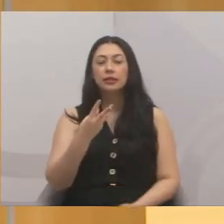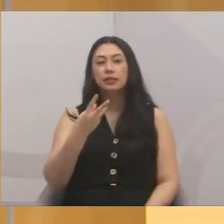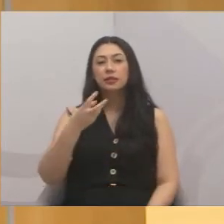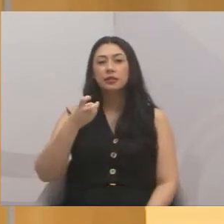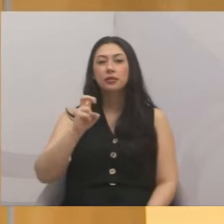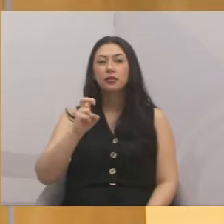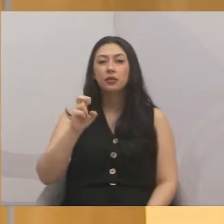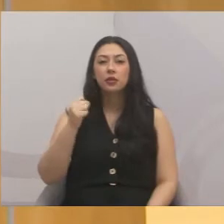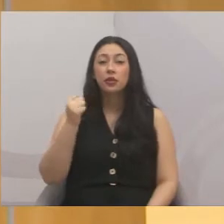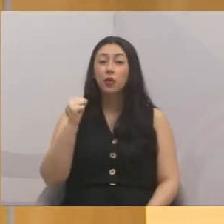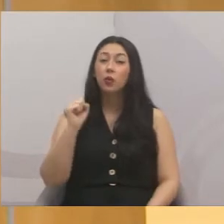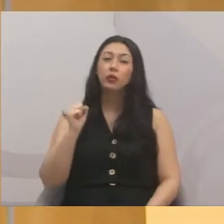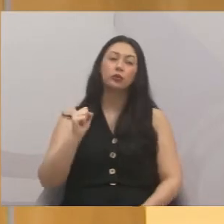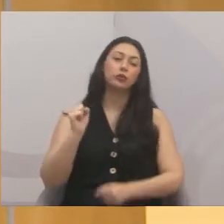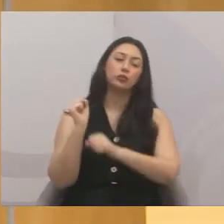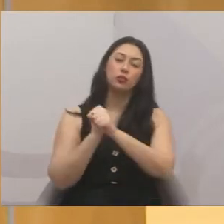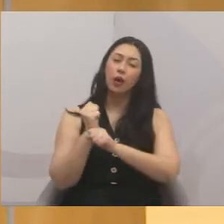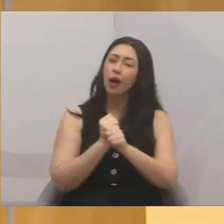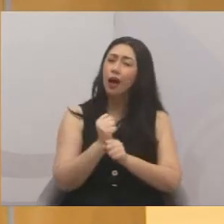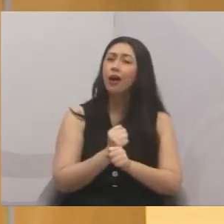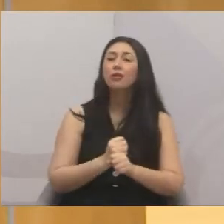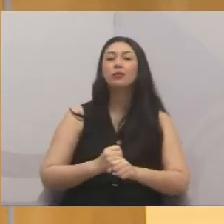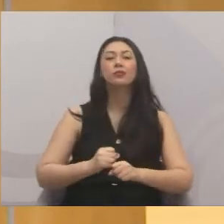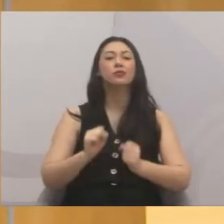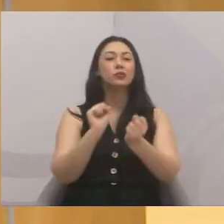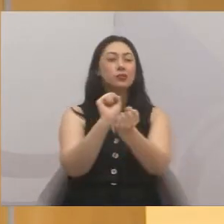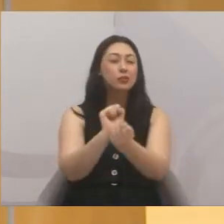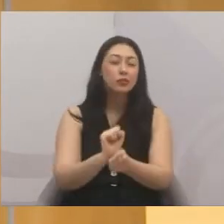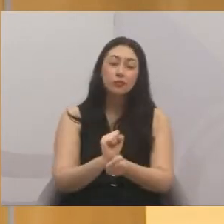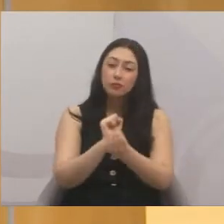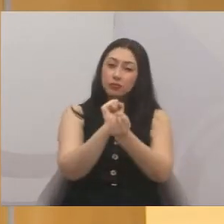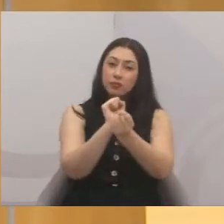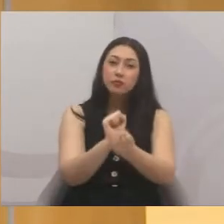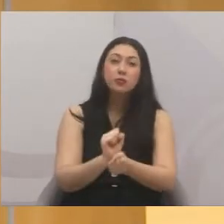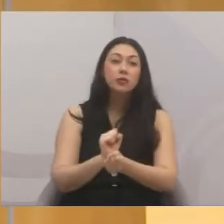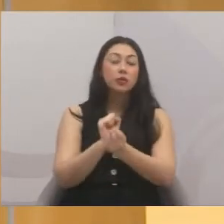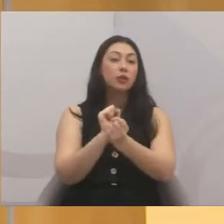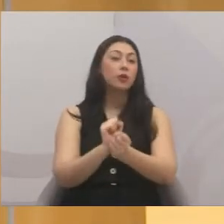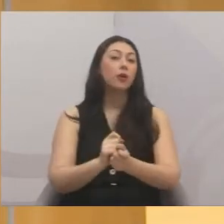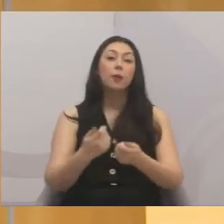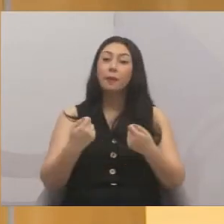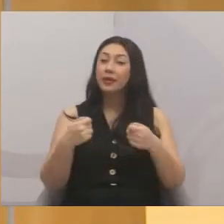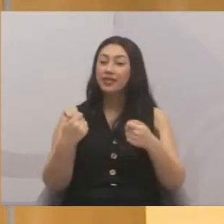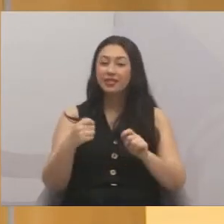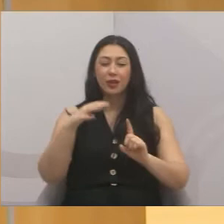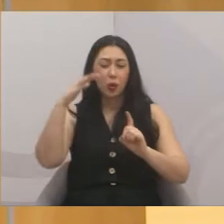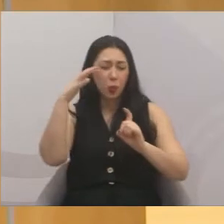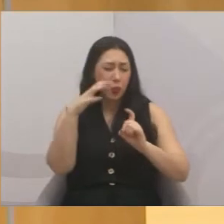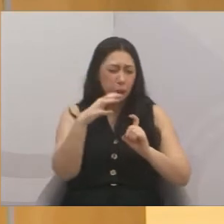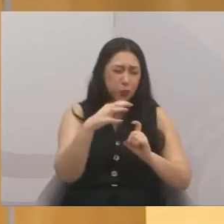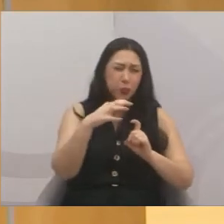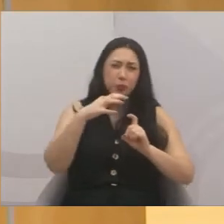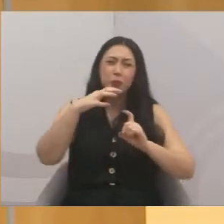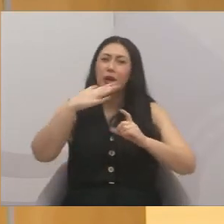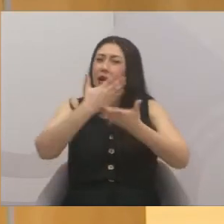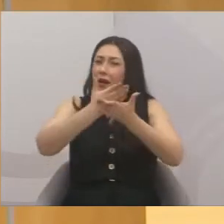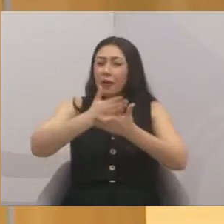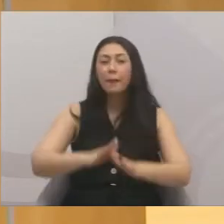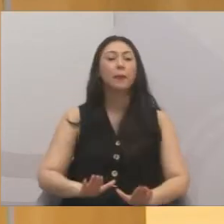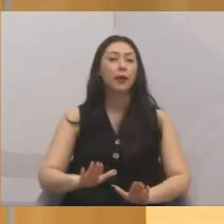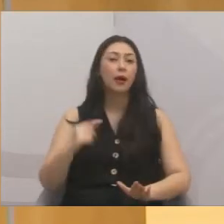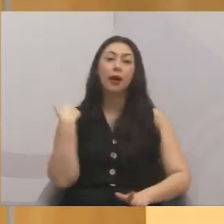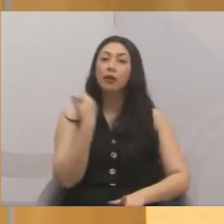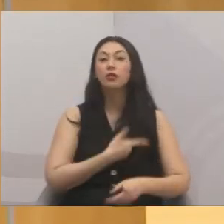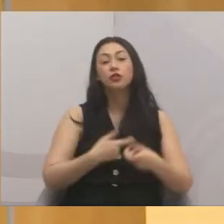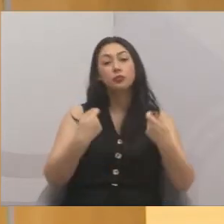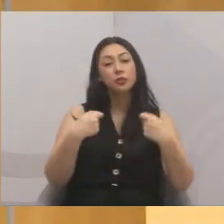358 anos de escravidão, gente. A gente precisa acabar com esse sistema opressor. A gente precisa trabalhar junto. A